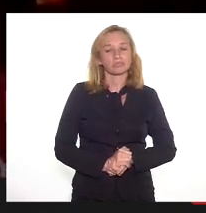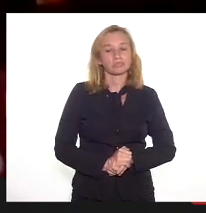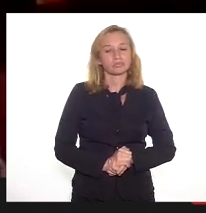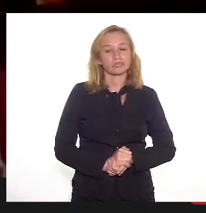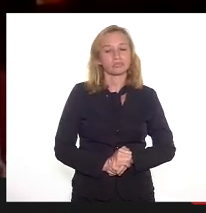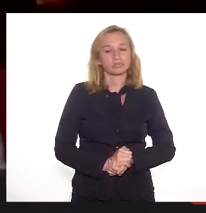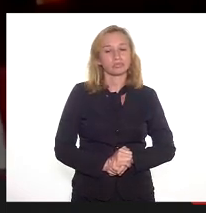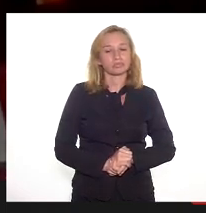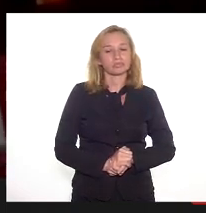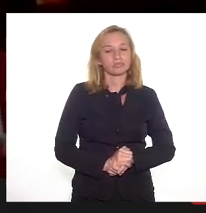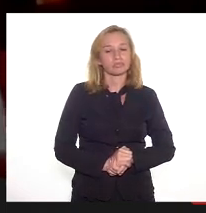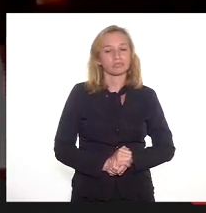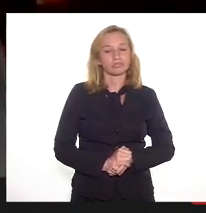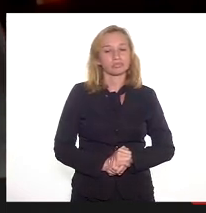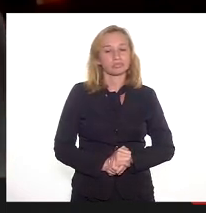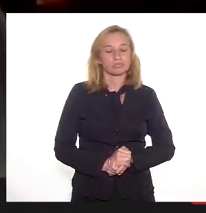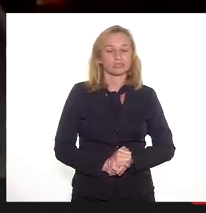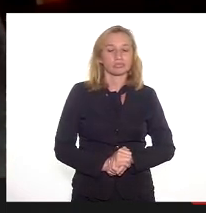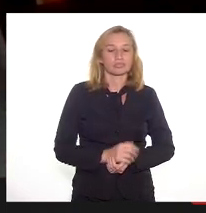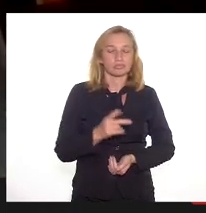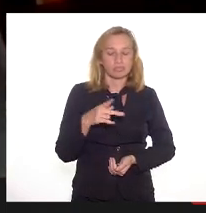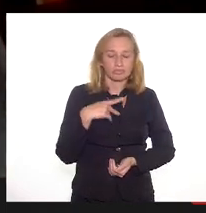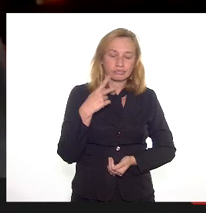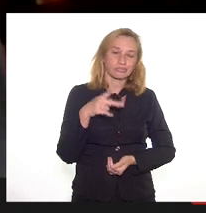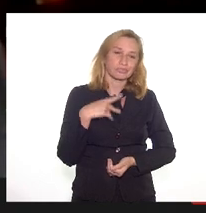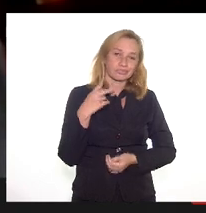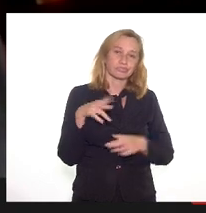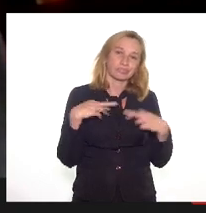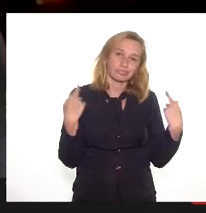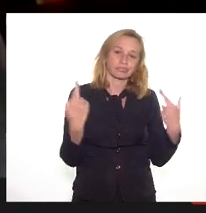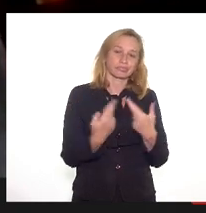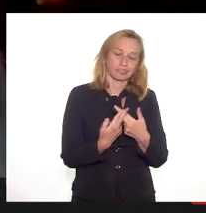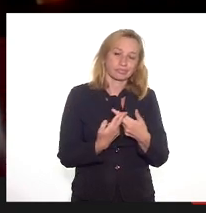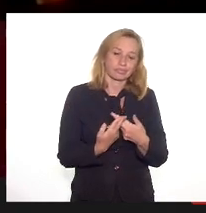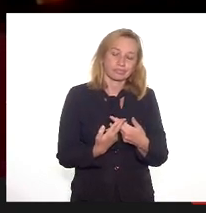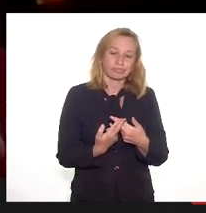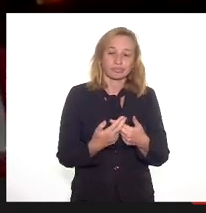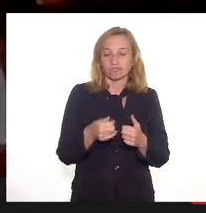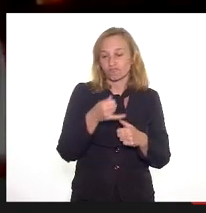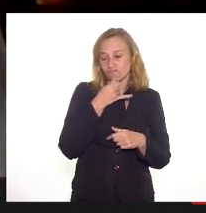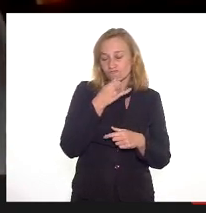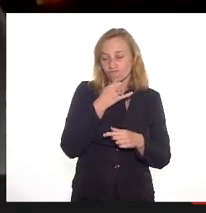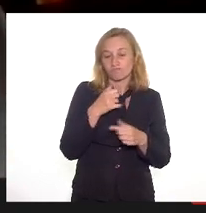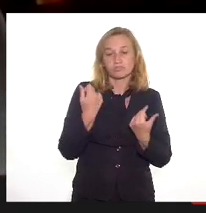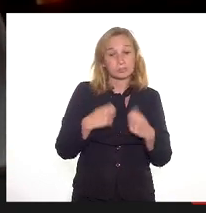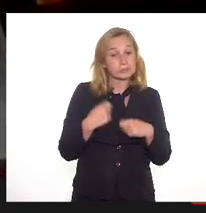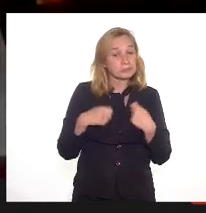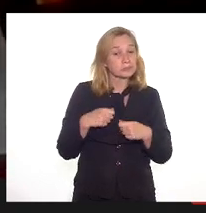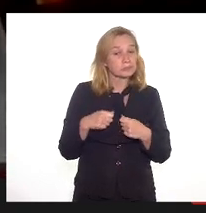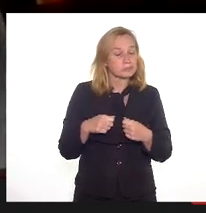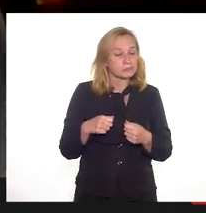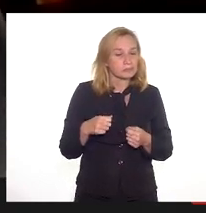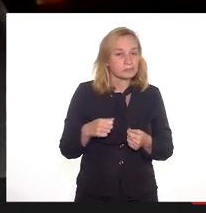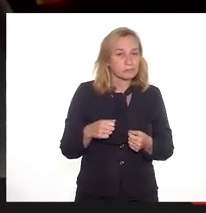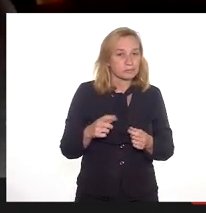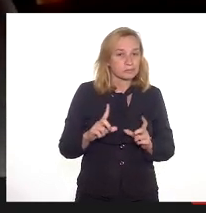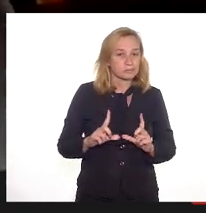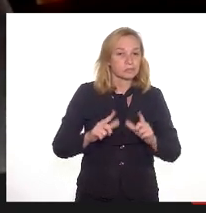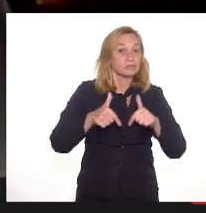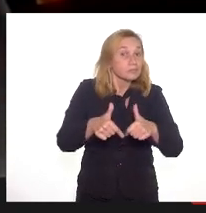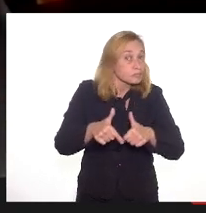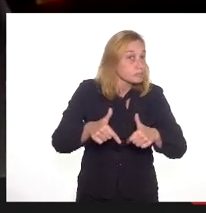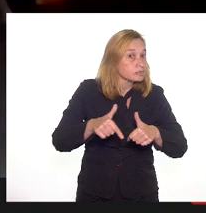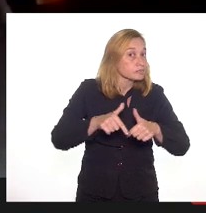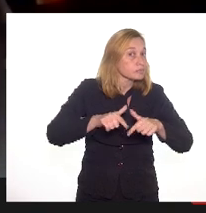fica simplesmente transformando essas audiências em muros de lamentações, e a gente precisa ser mais proativo,